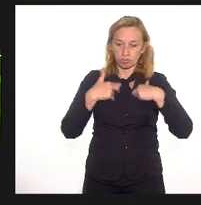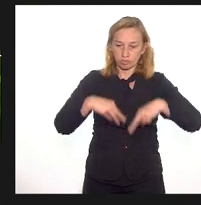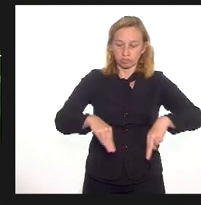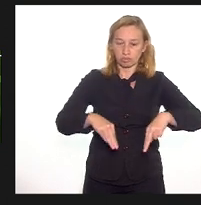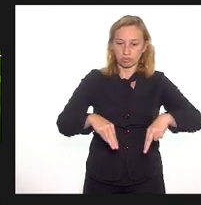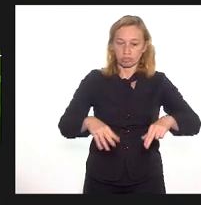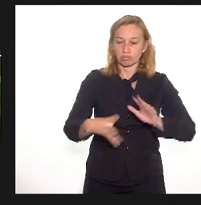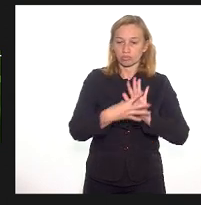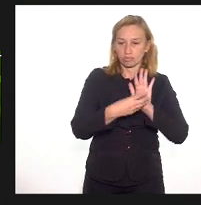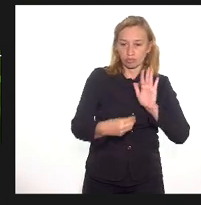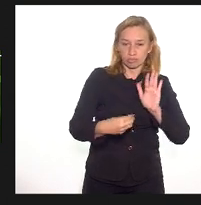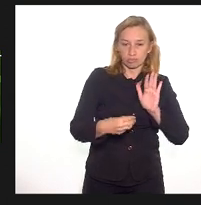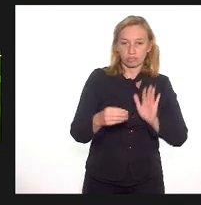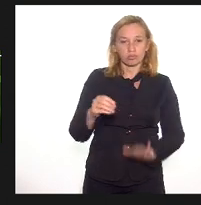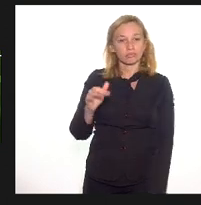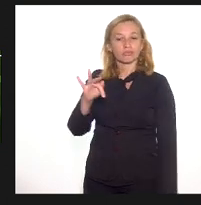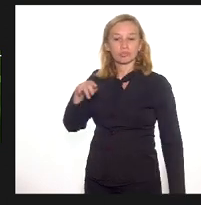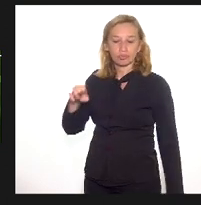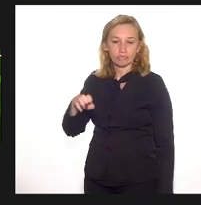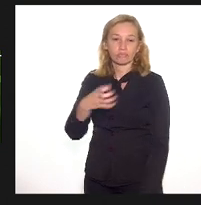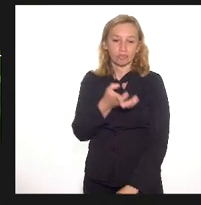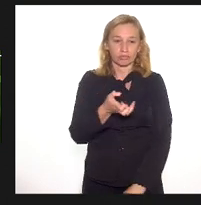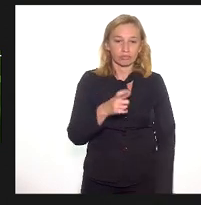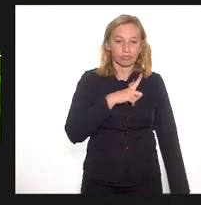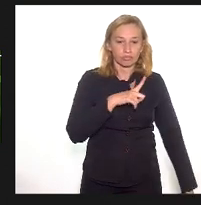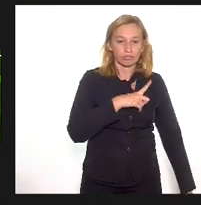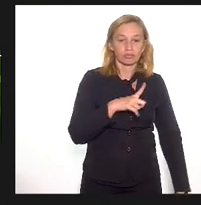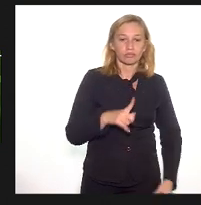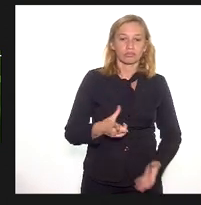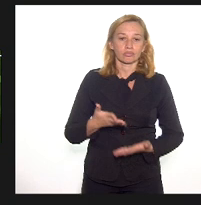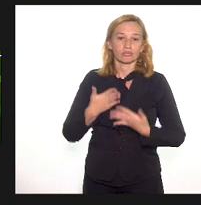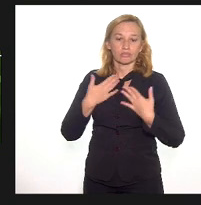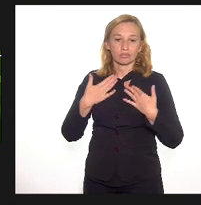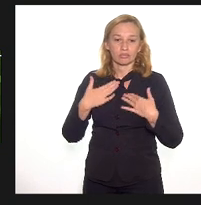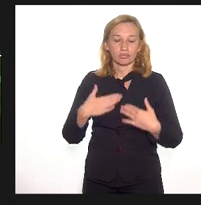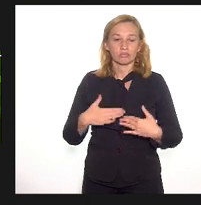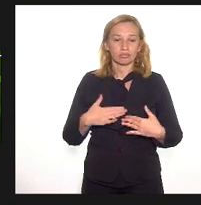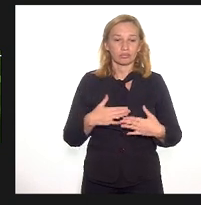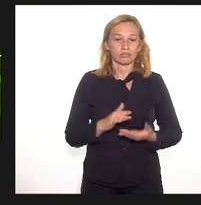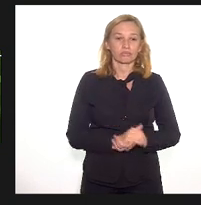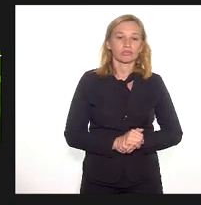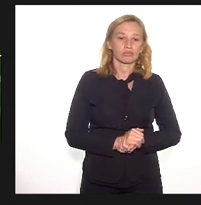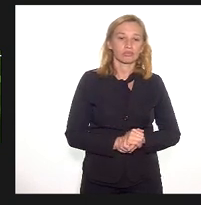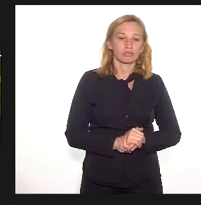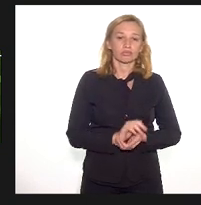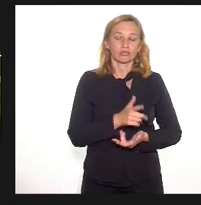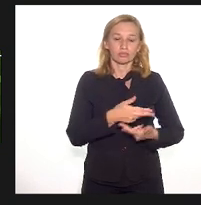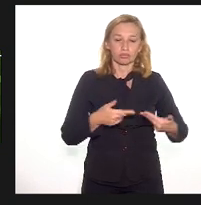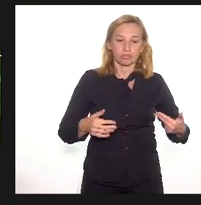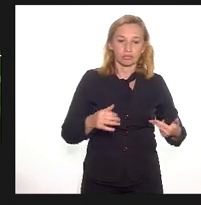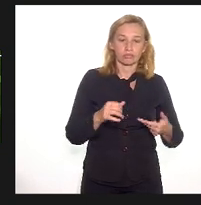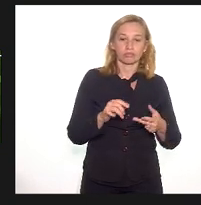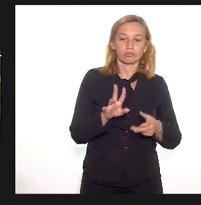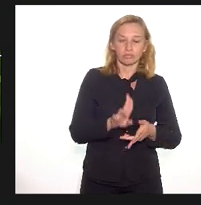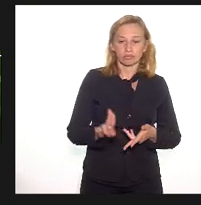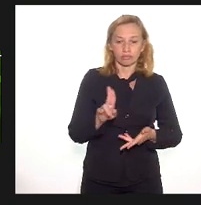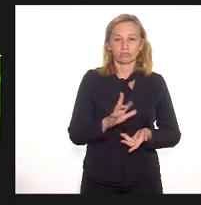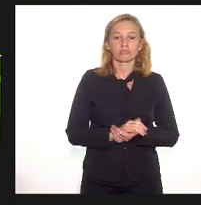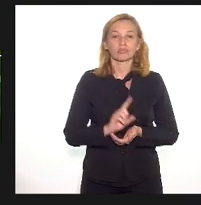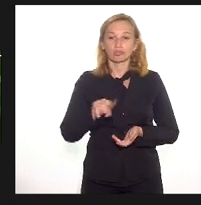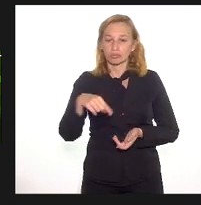que a Cefaz quer ter para ter o conforto em relação a determinadas dedutibilidades.